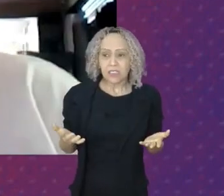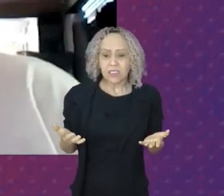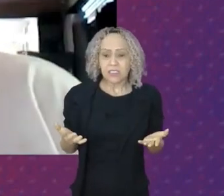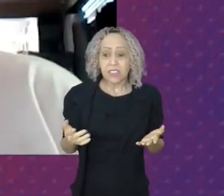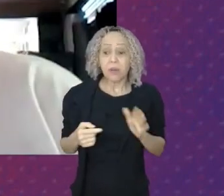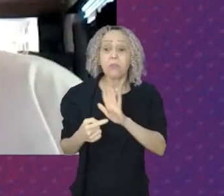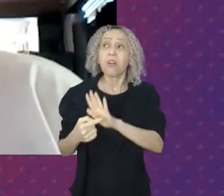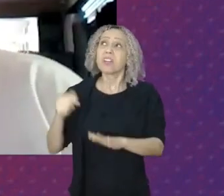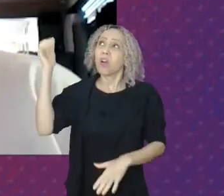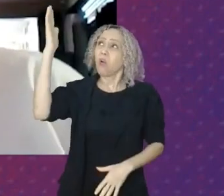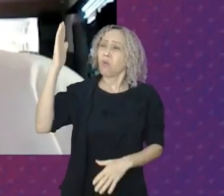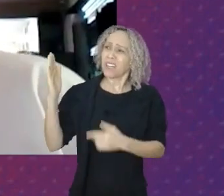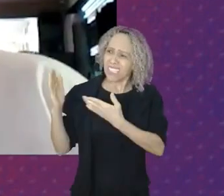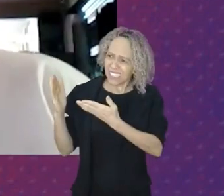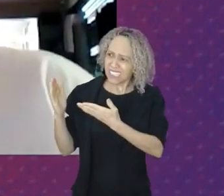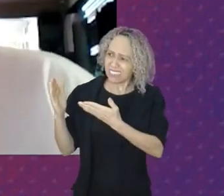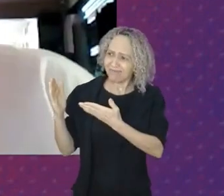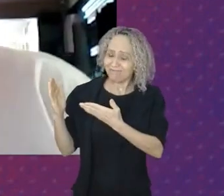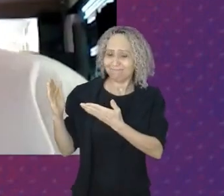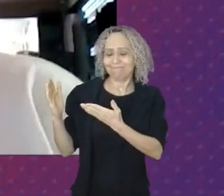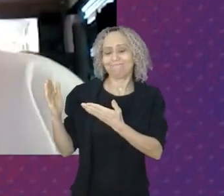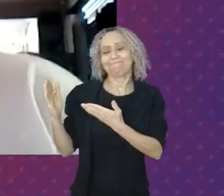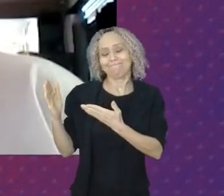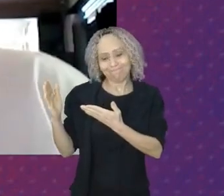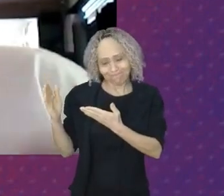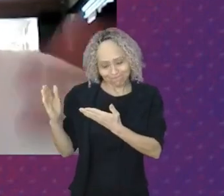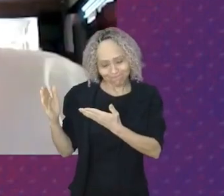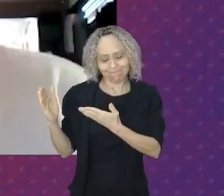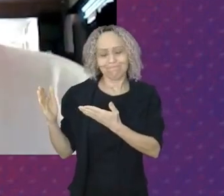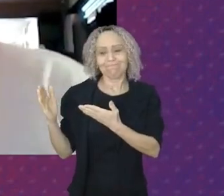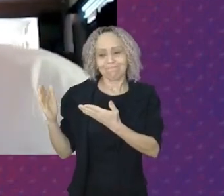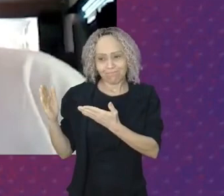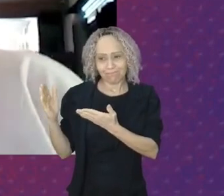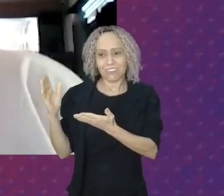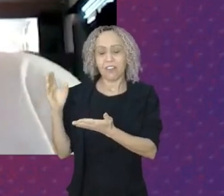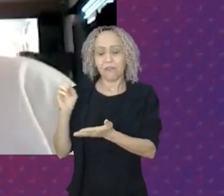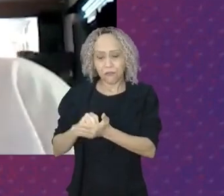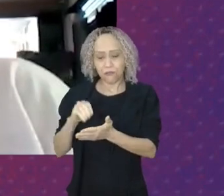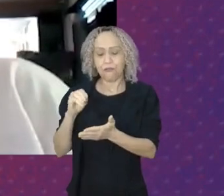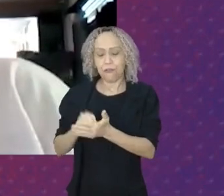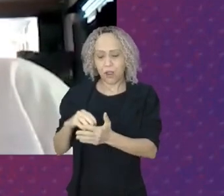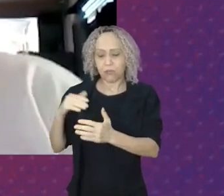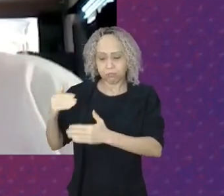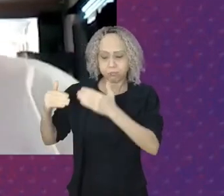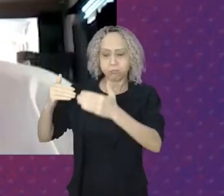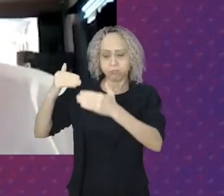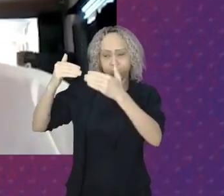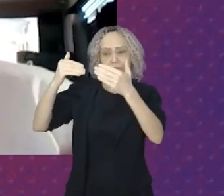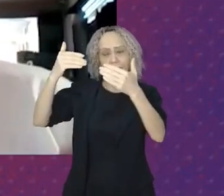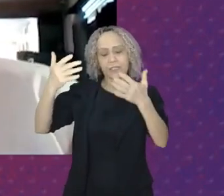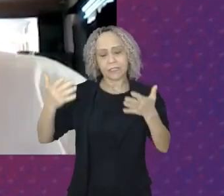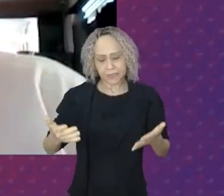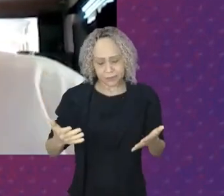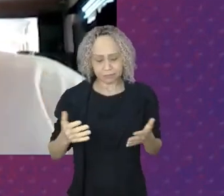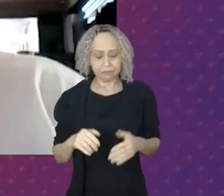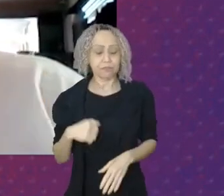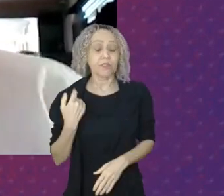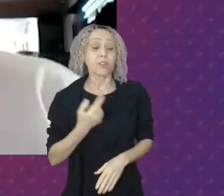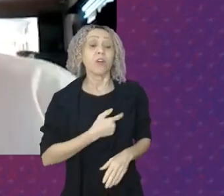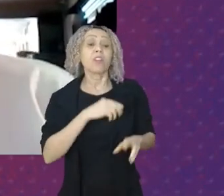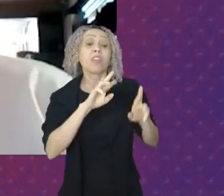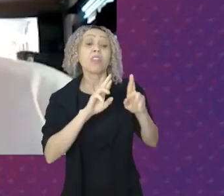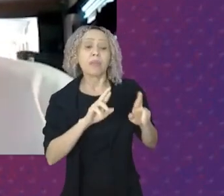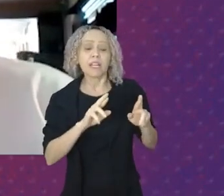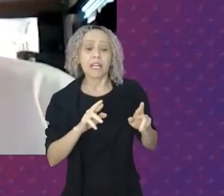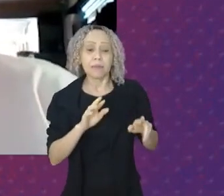avançar. O que a gente espera é que, diante desse novo momento, diante dessa nova